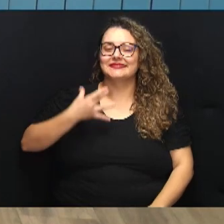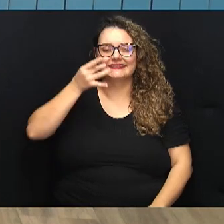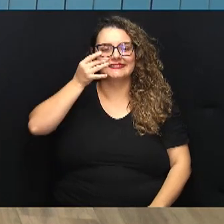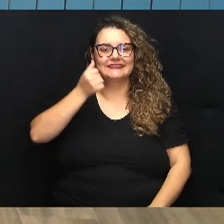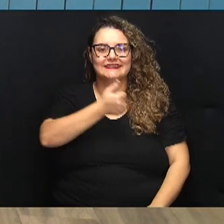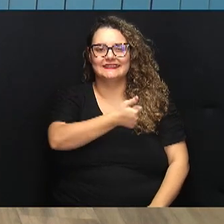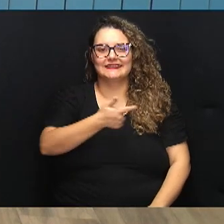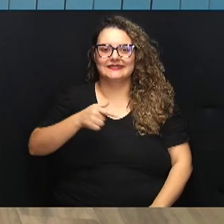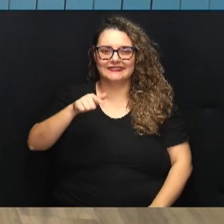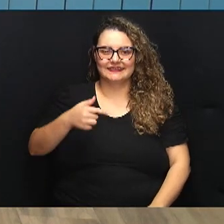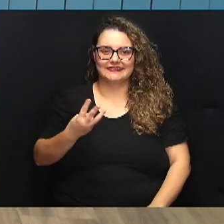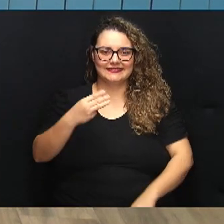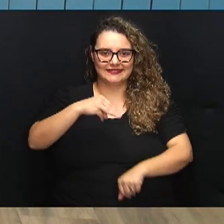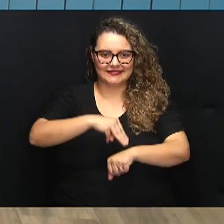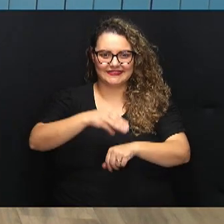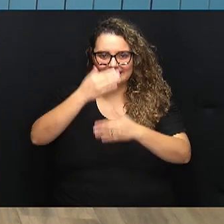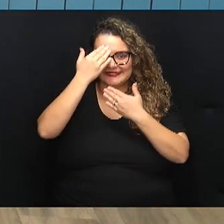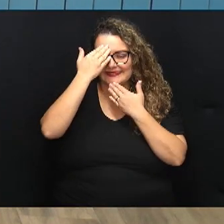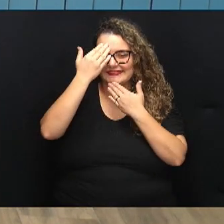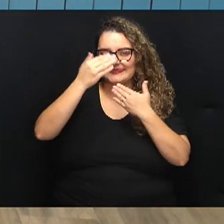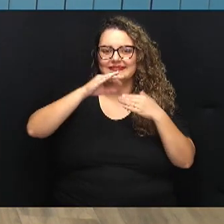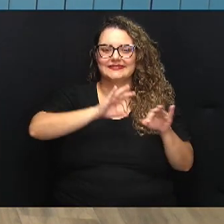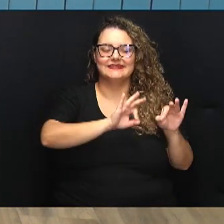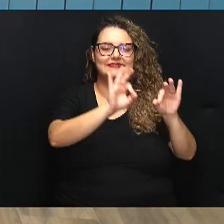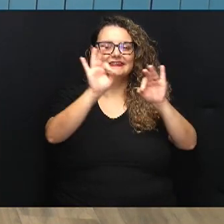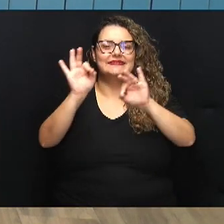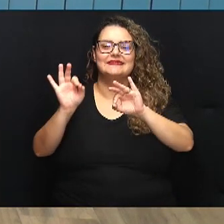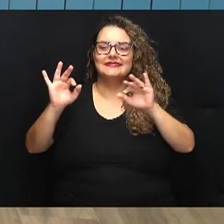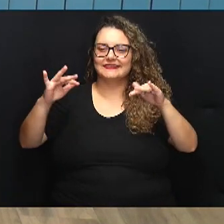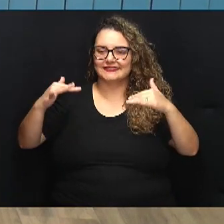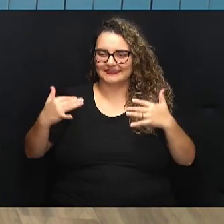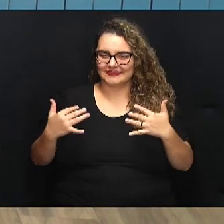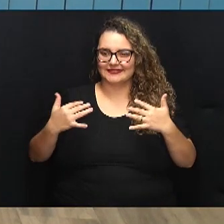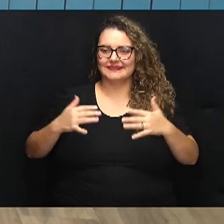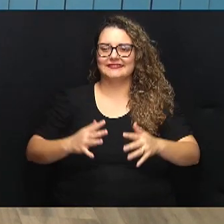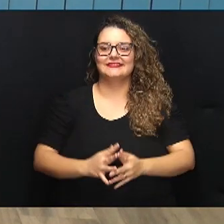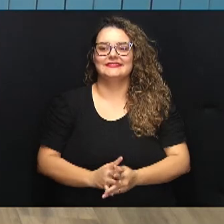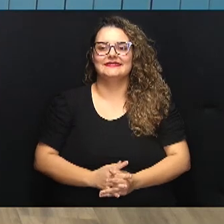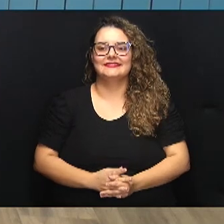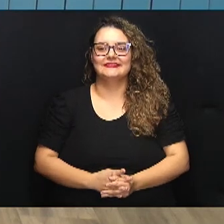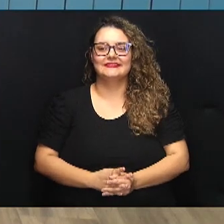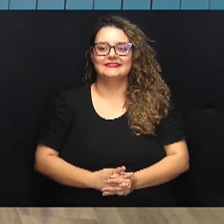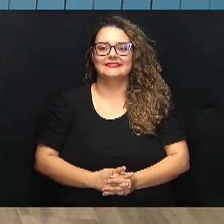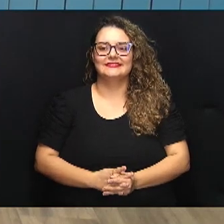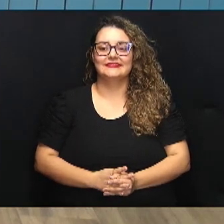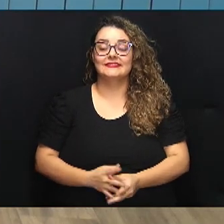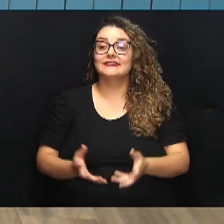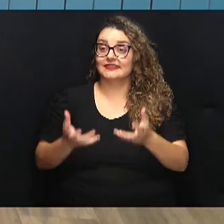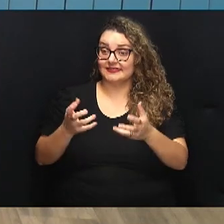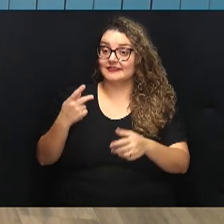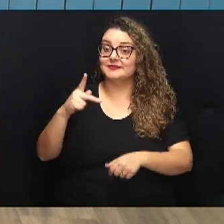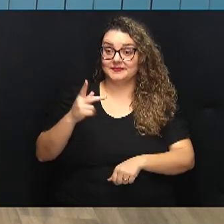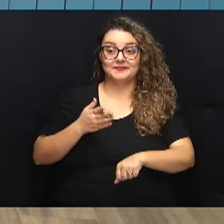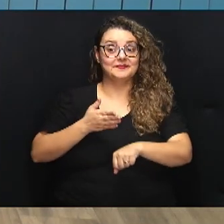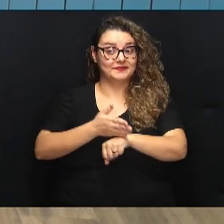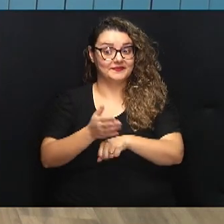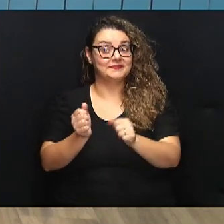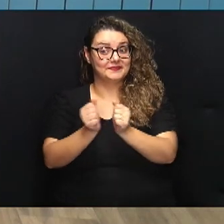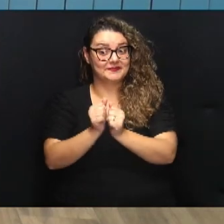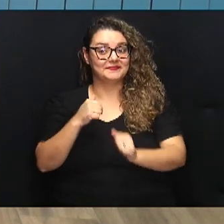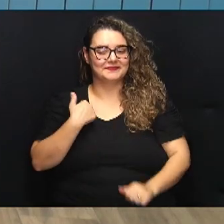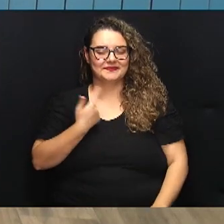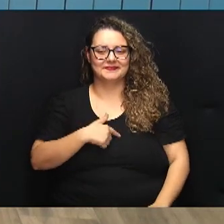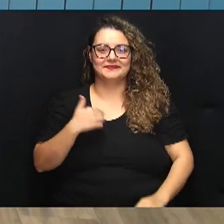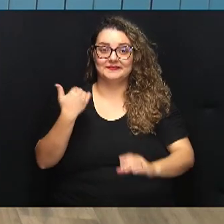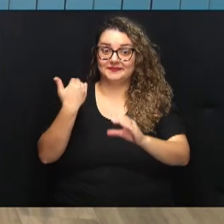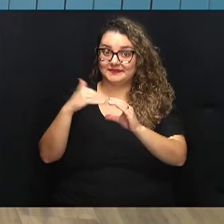meio-dia mais 3 minutos. Muito obrigado pela sua companhia, pela sua audiência. E eu quero a sua participação, hein? Envie